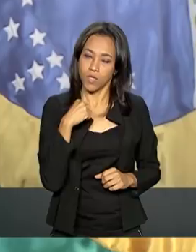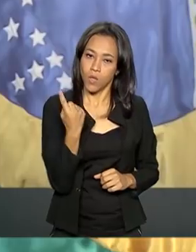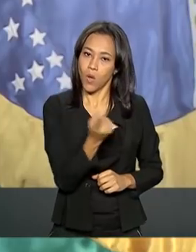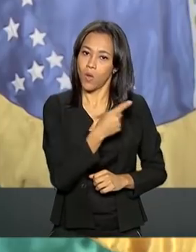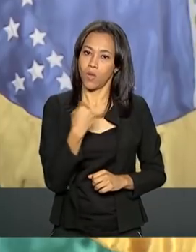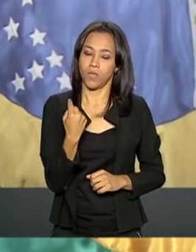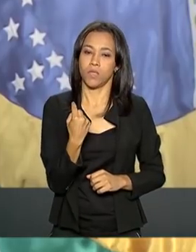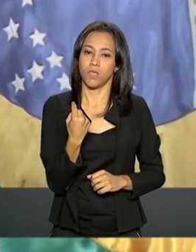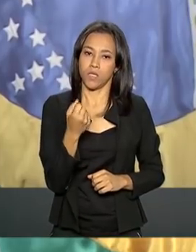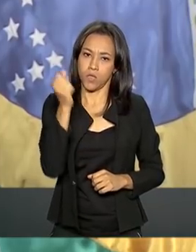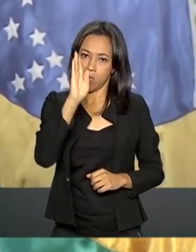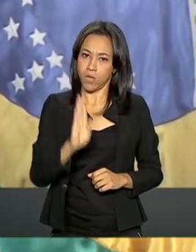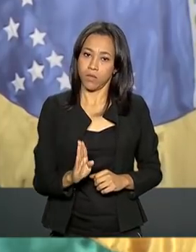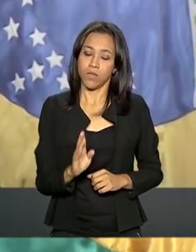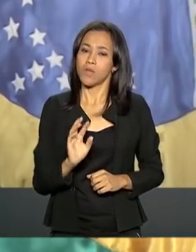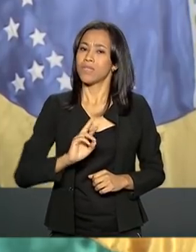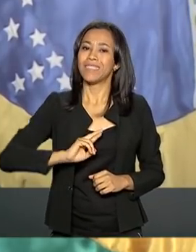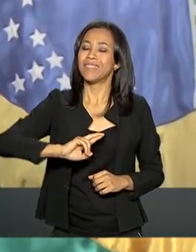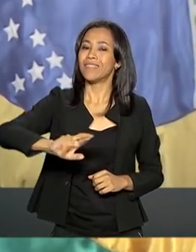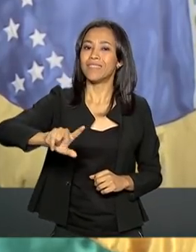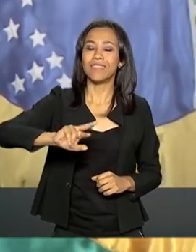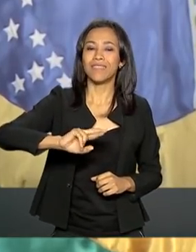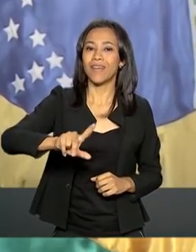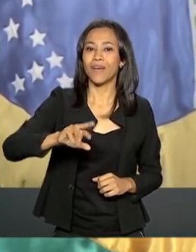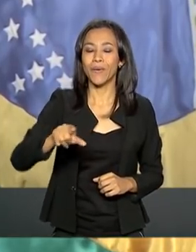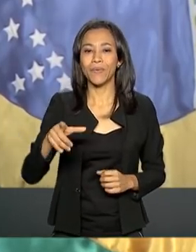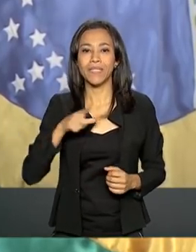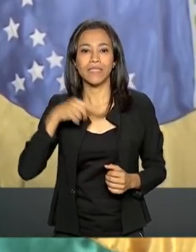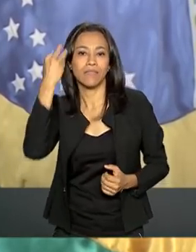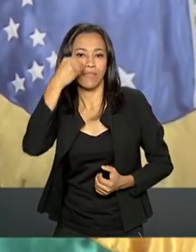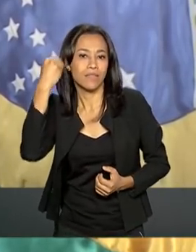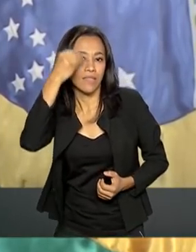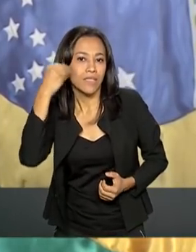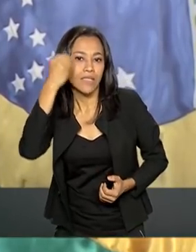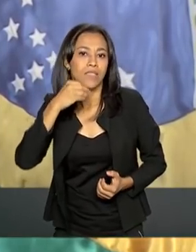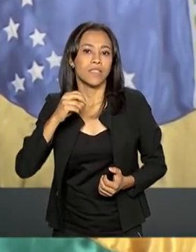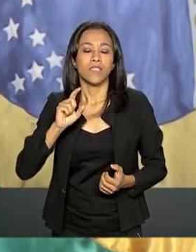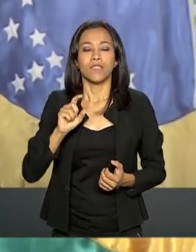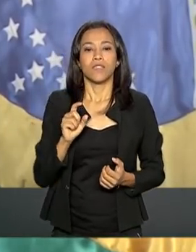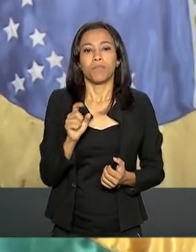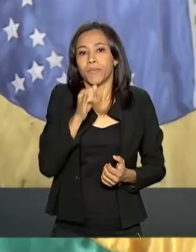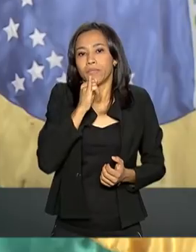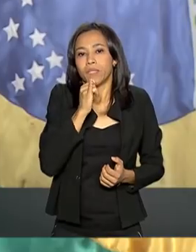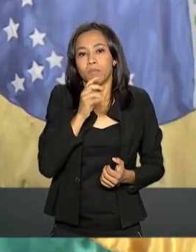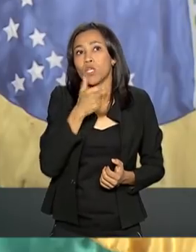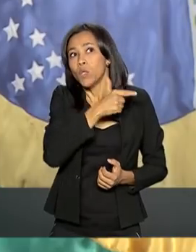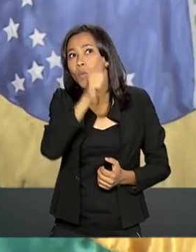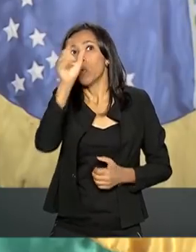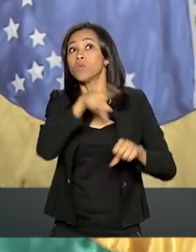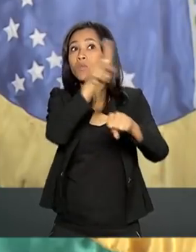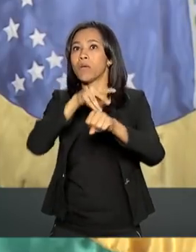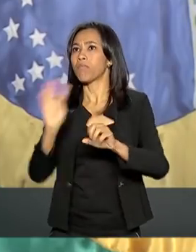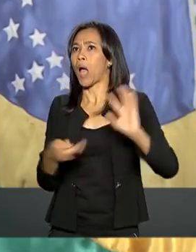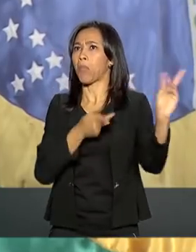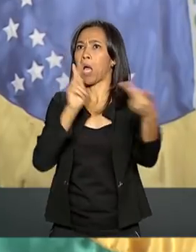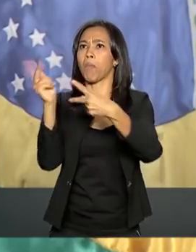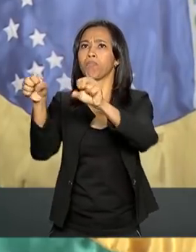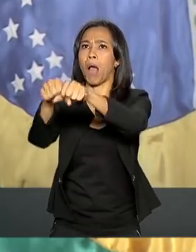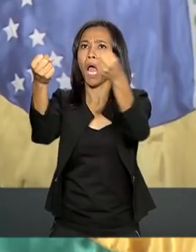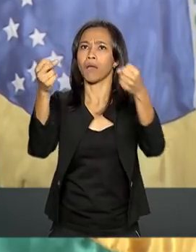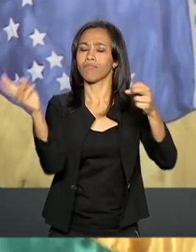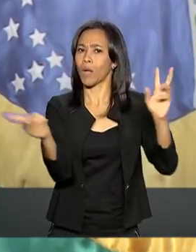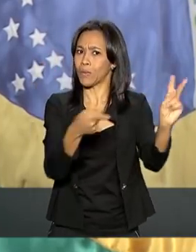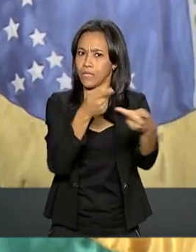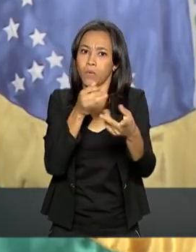no Brasil, não experimentarmos situações que outros países enfrentaram, como,